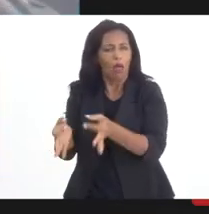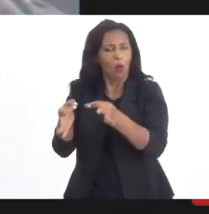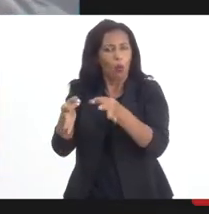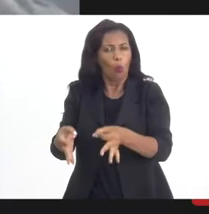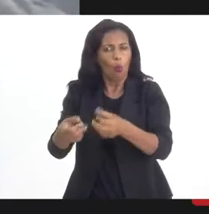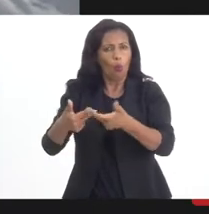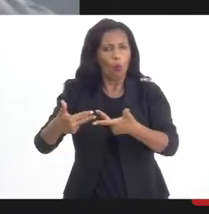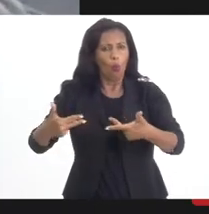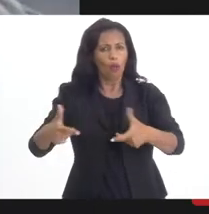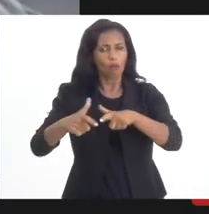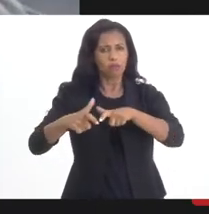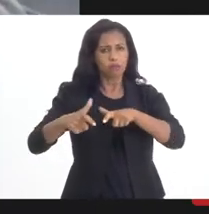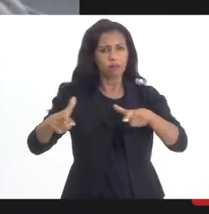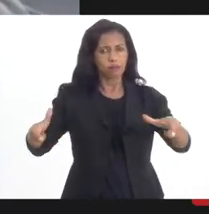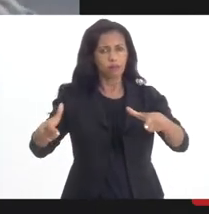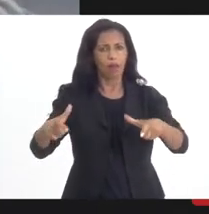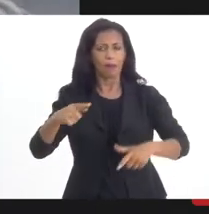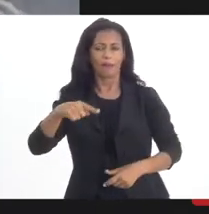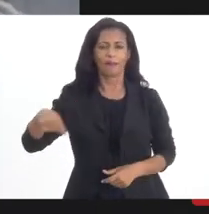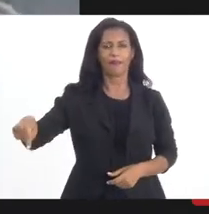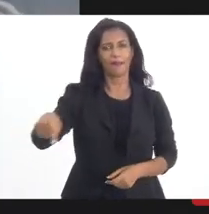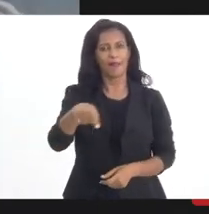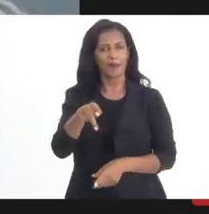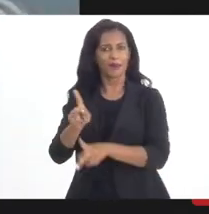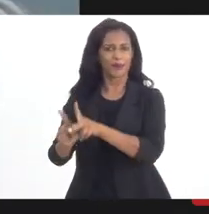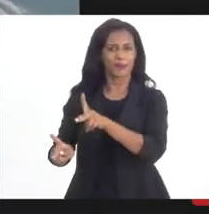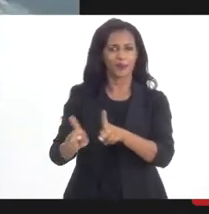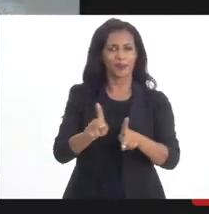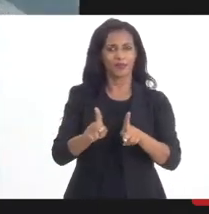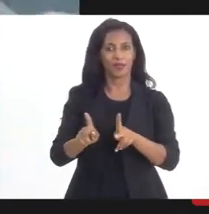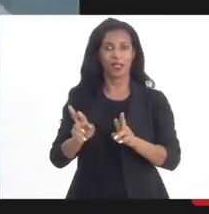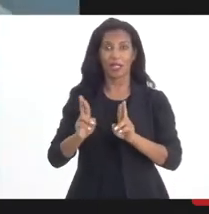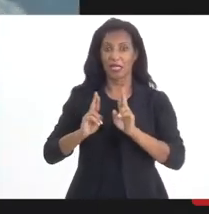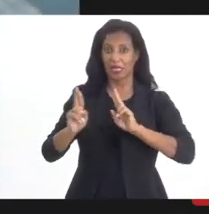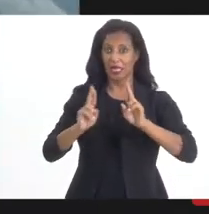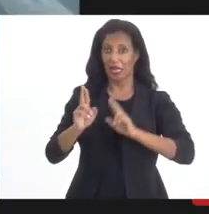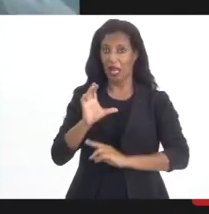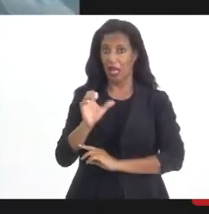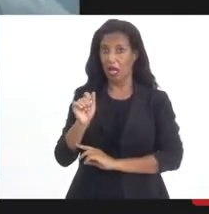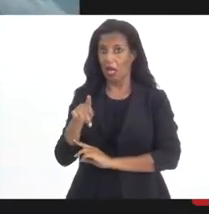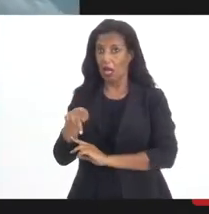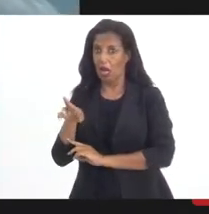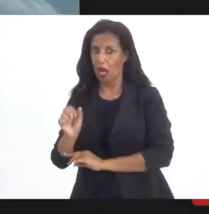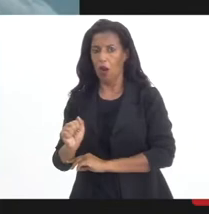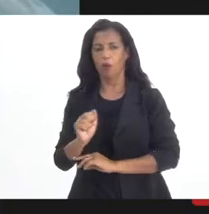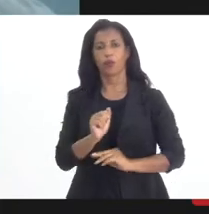uma qualidade maior para a nossa população. Em relação ao campus, a UERJ